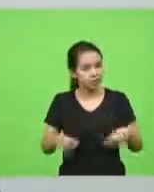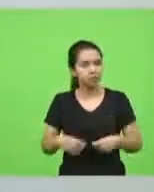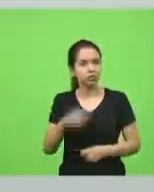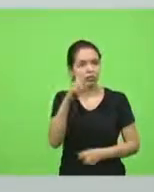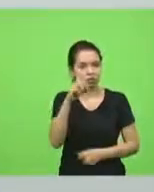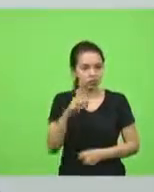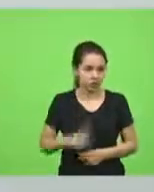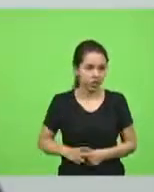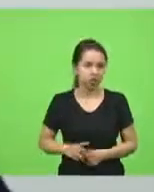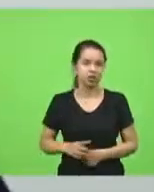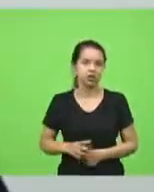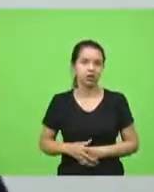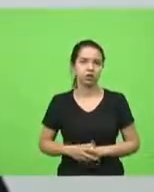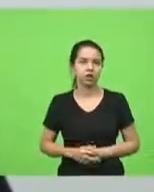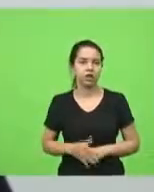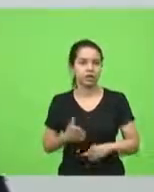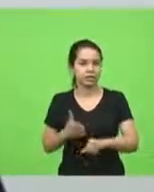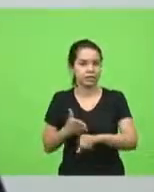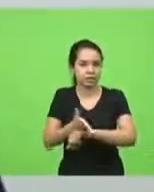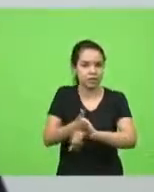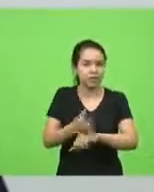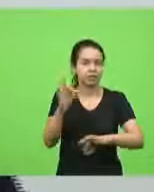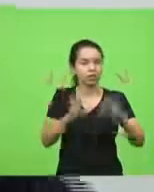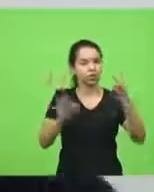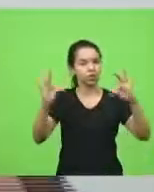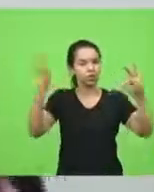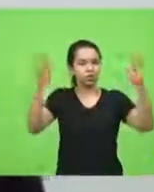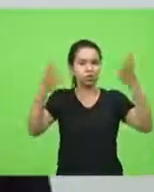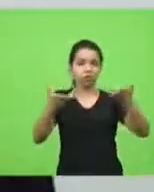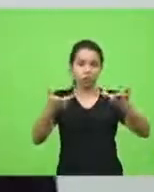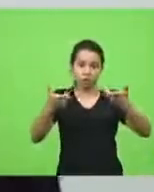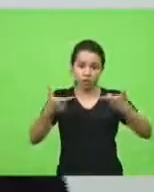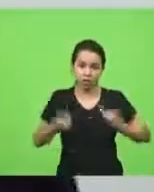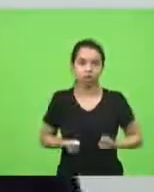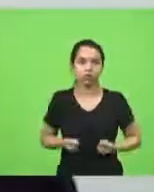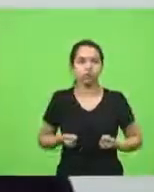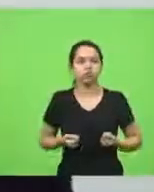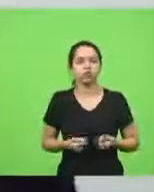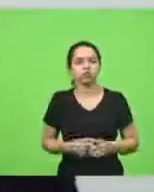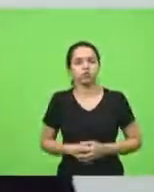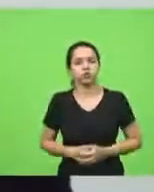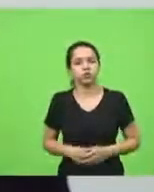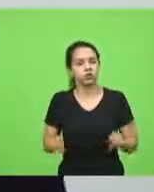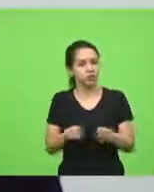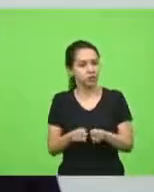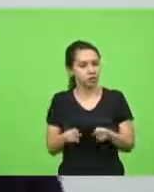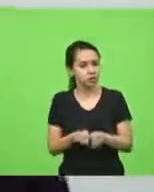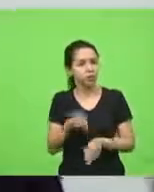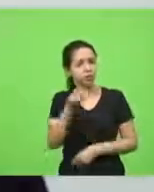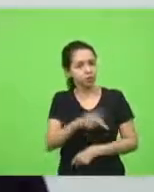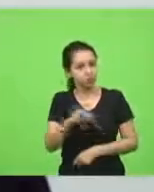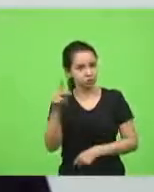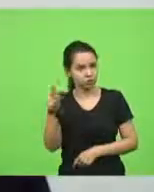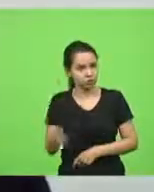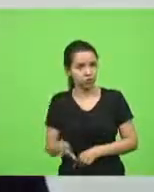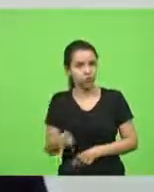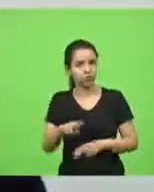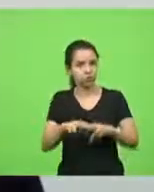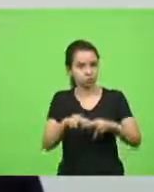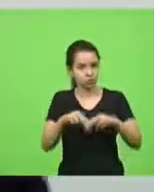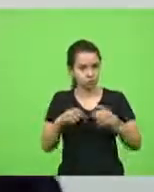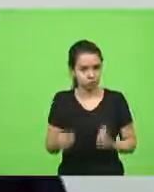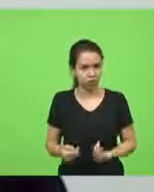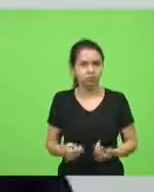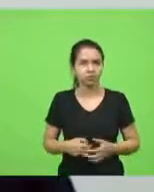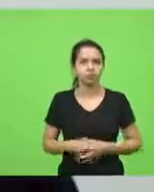direito de acesso à tecnologia de qualidade, assim como os nossos professores. Por isso,